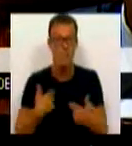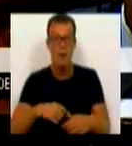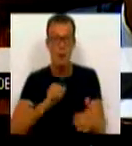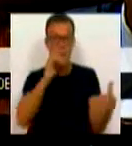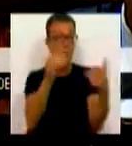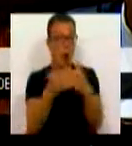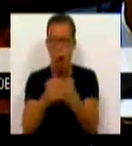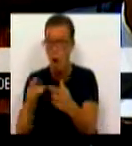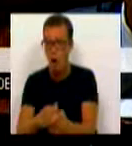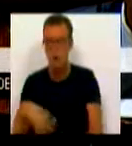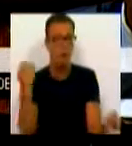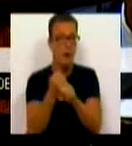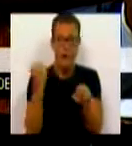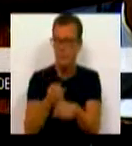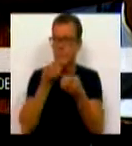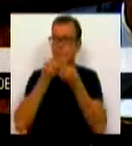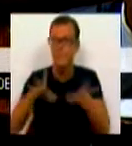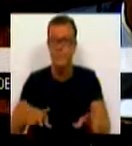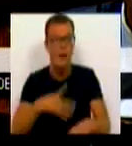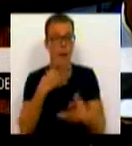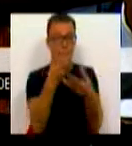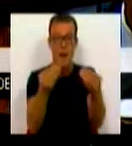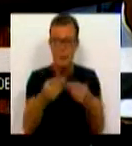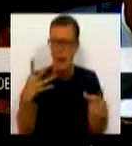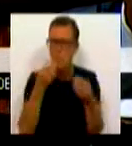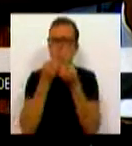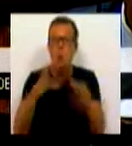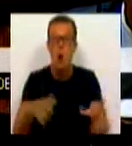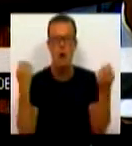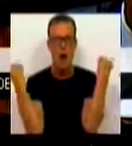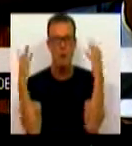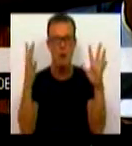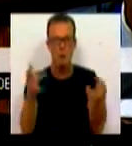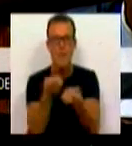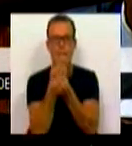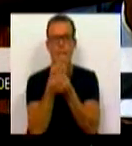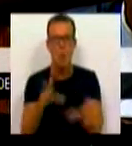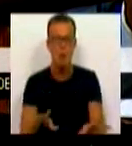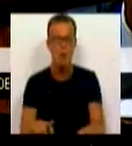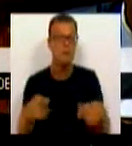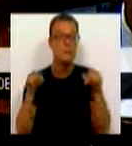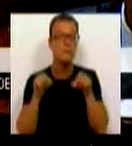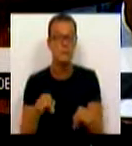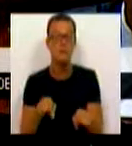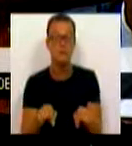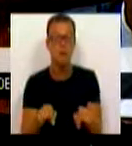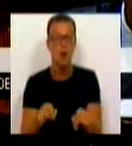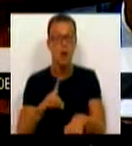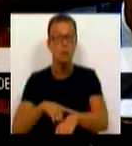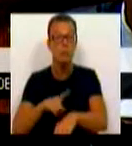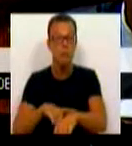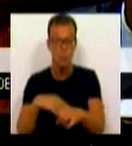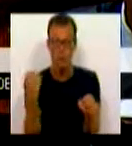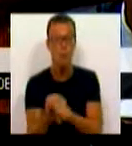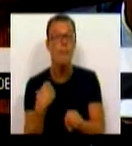humanas, perderam-se postos de trabalho, perderam-se bens materiais, ardeu a floresta. Neste momento é tempo de